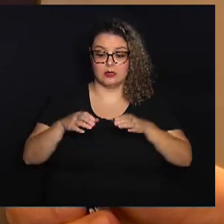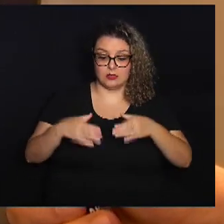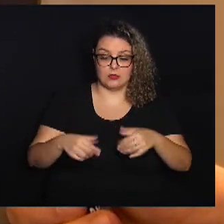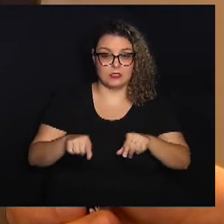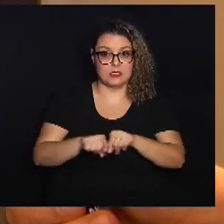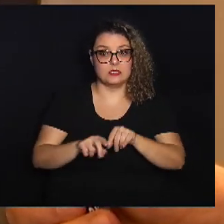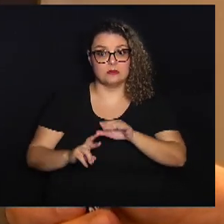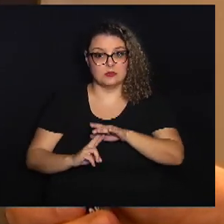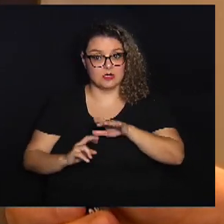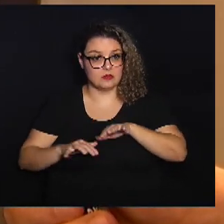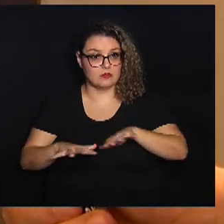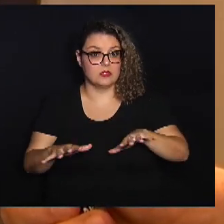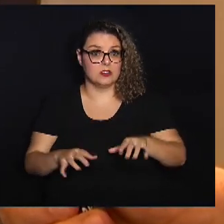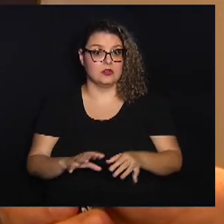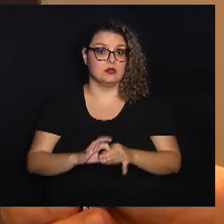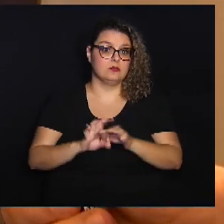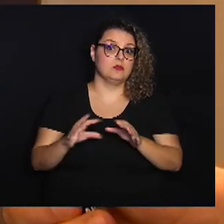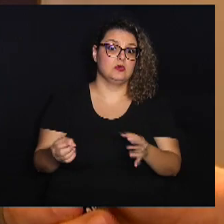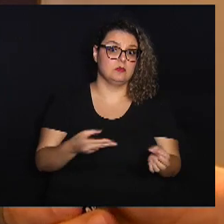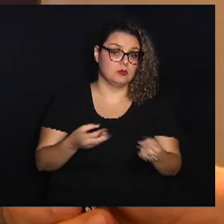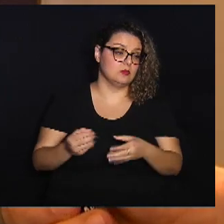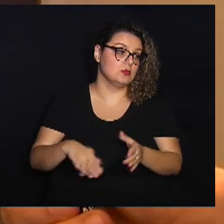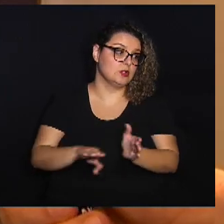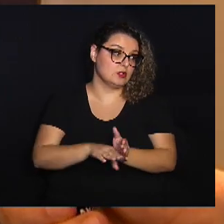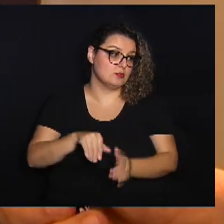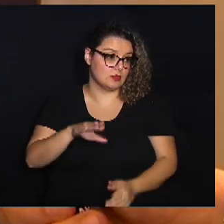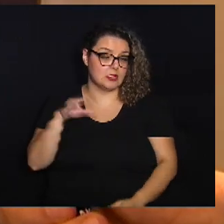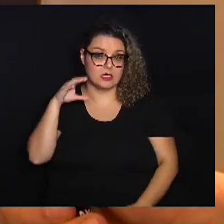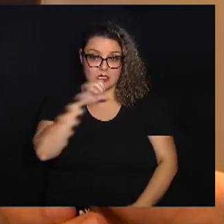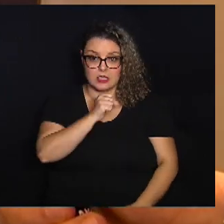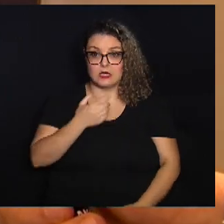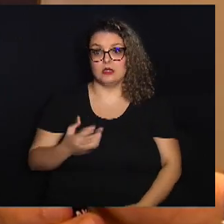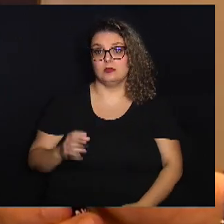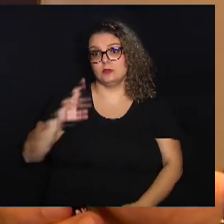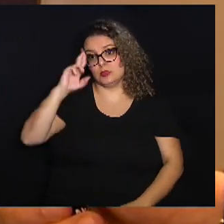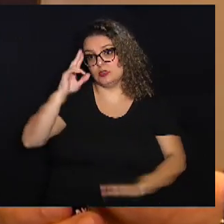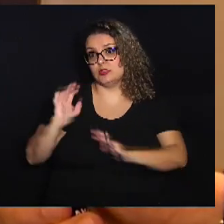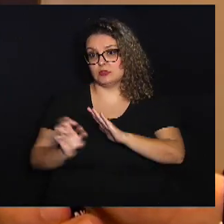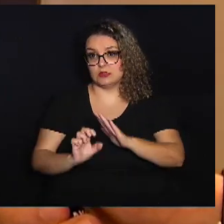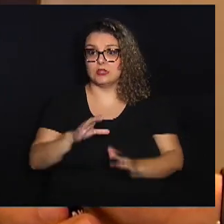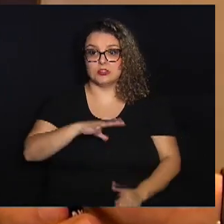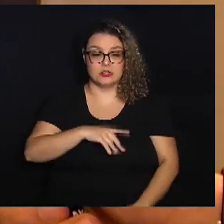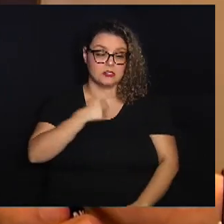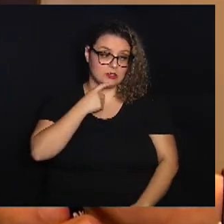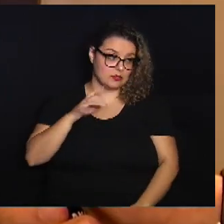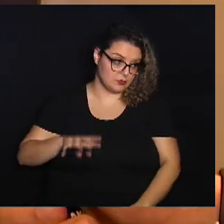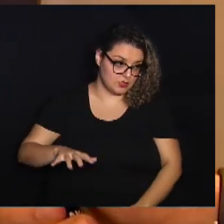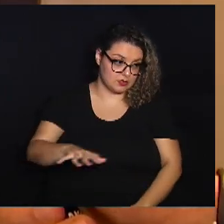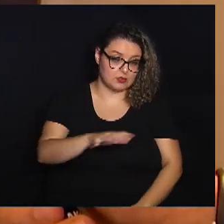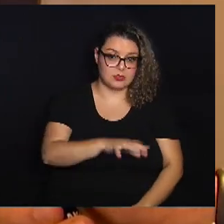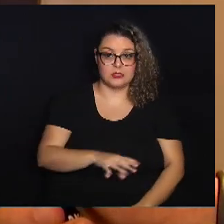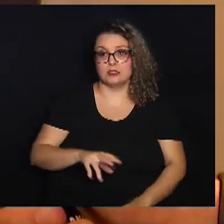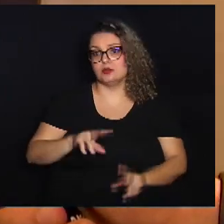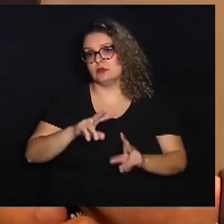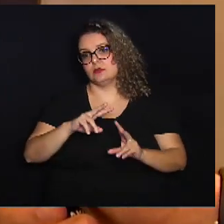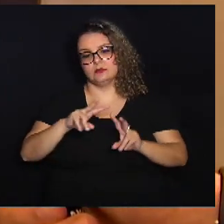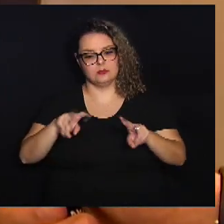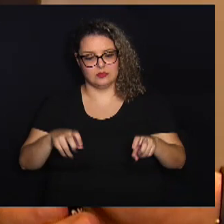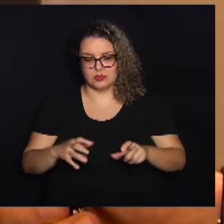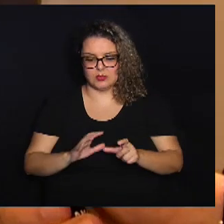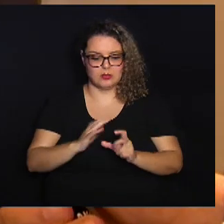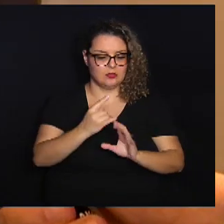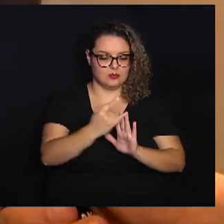que permite com que essas inovações cheguem mais rápido para os empresários aqui de Campinas e região. Então, termos como casa ou